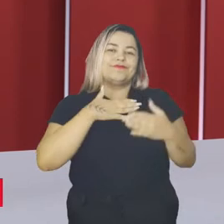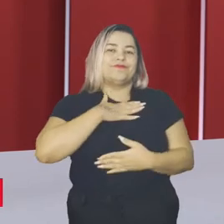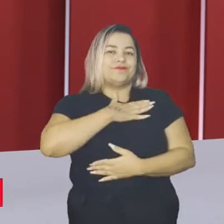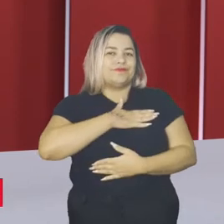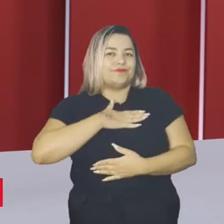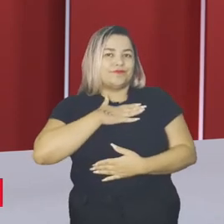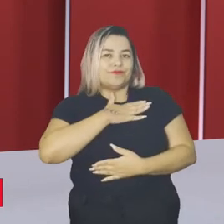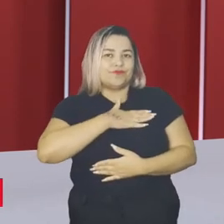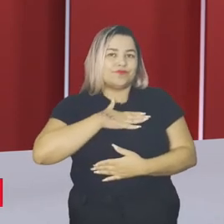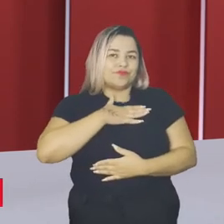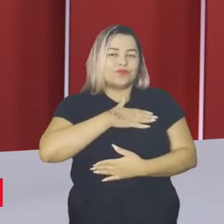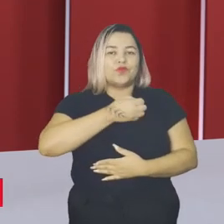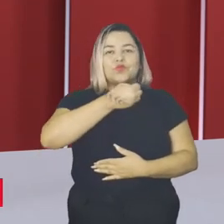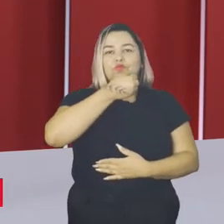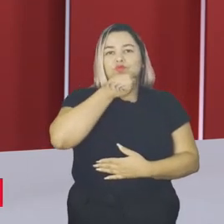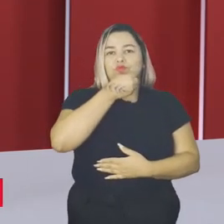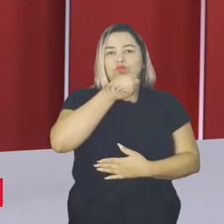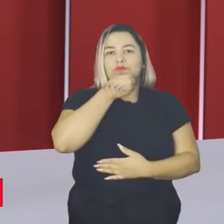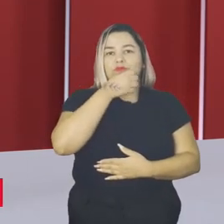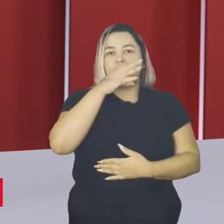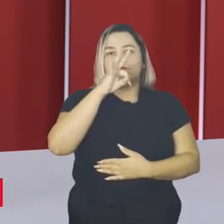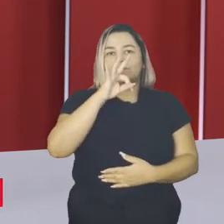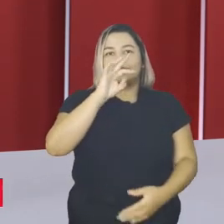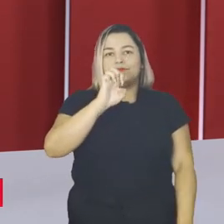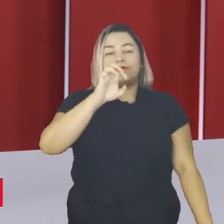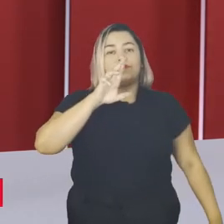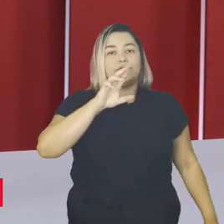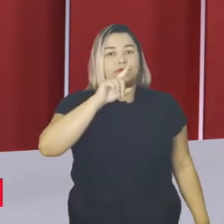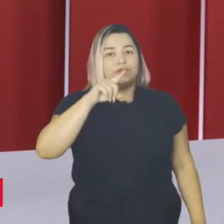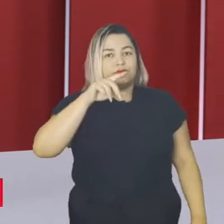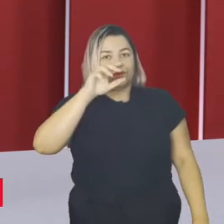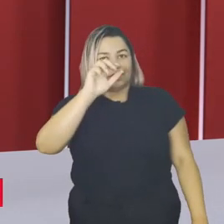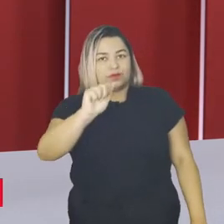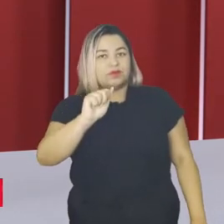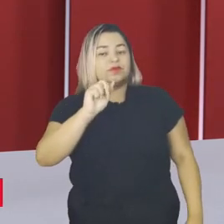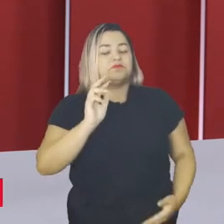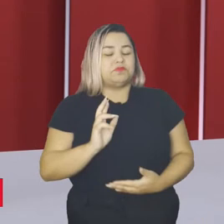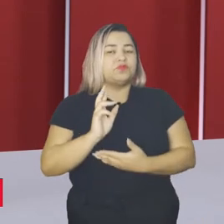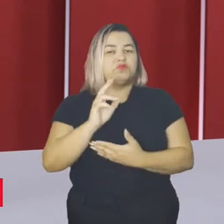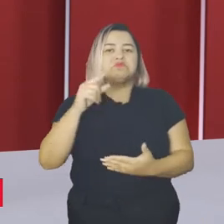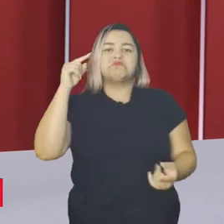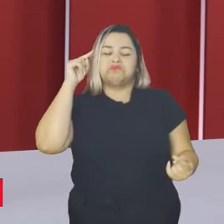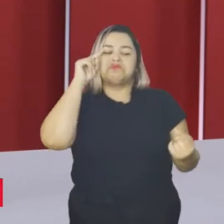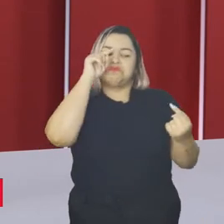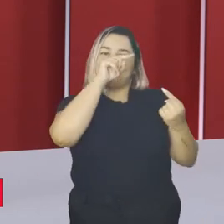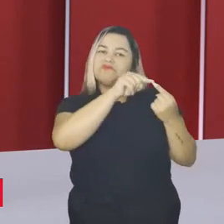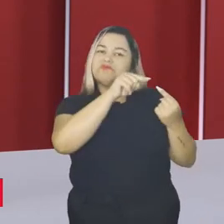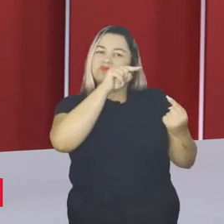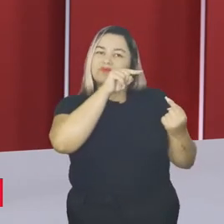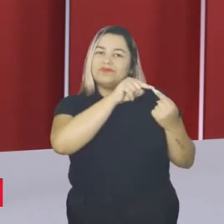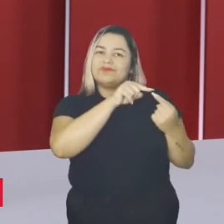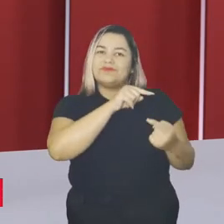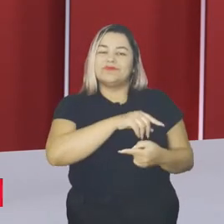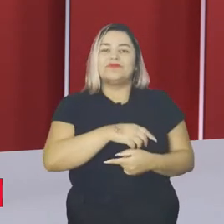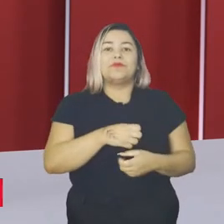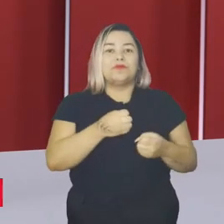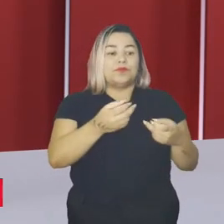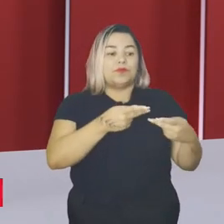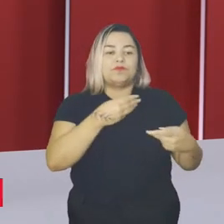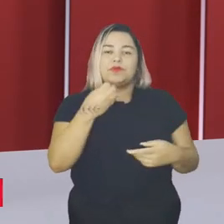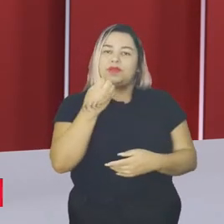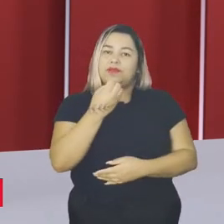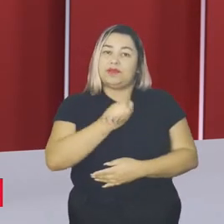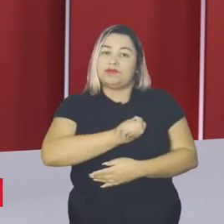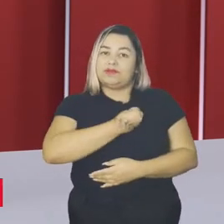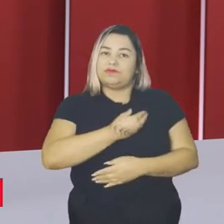da entrevista com Tereza Campelo, que é uma referência e a gente concorda, né? Que tá aqui hoje, vai participar já já, ela entra